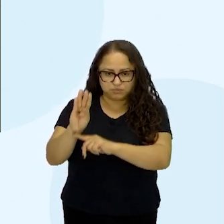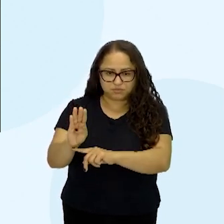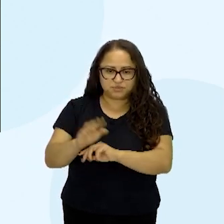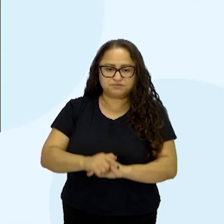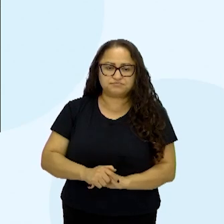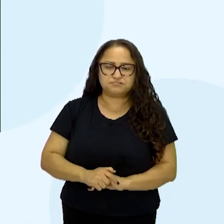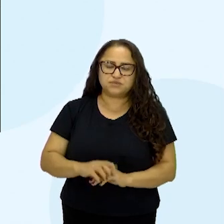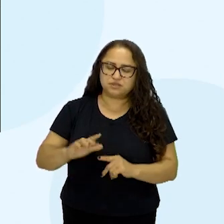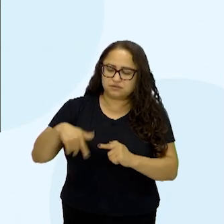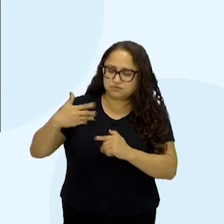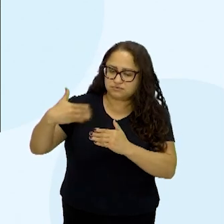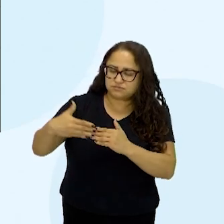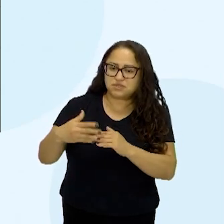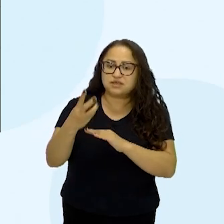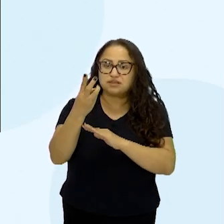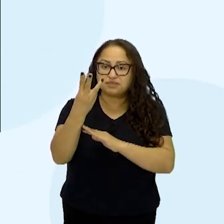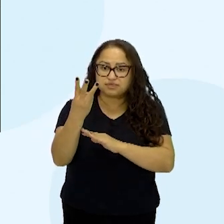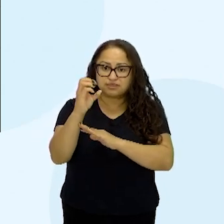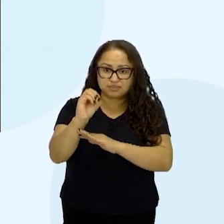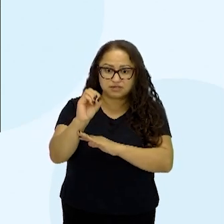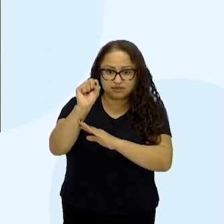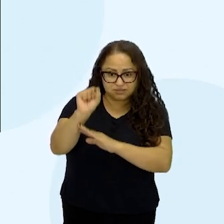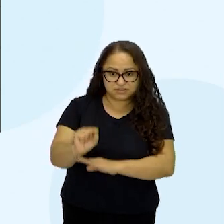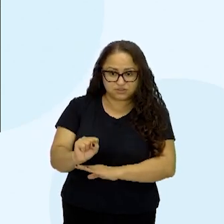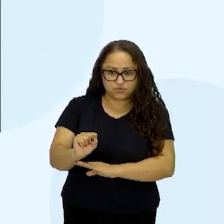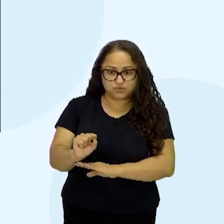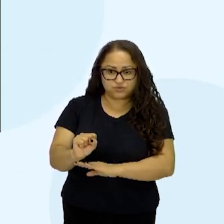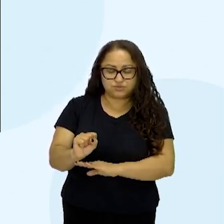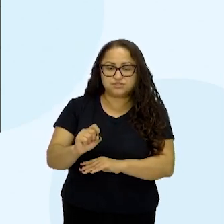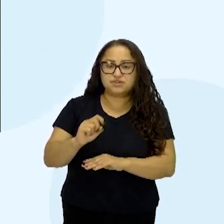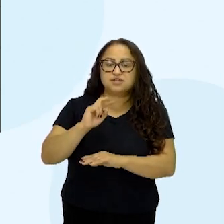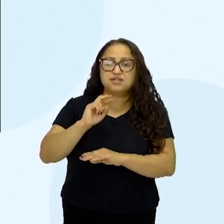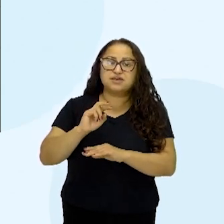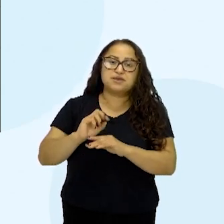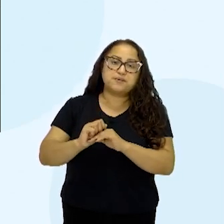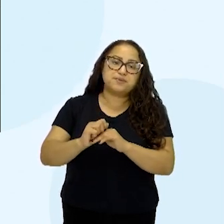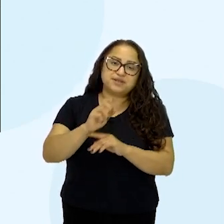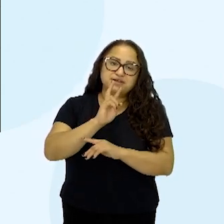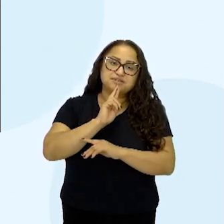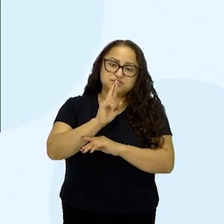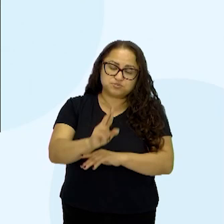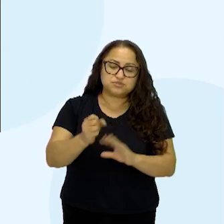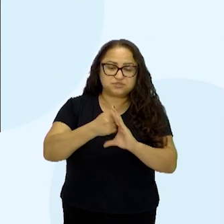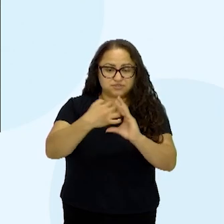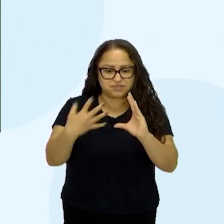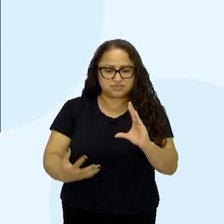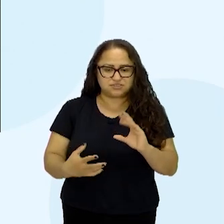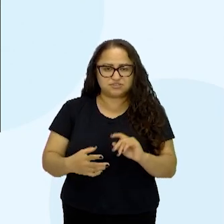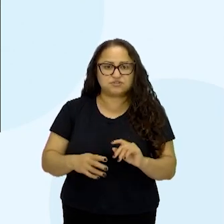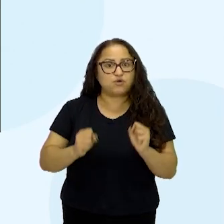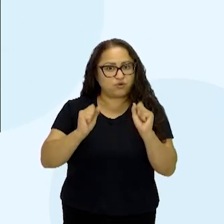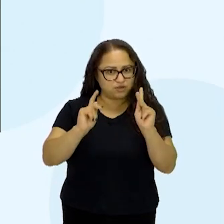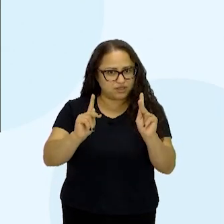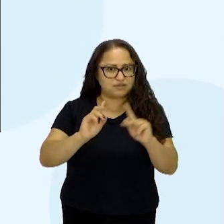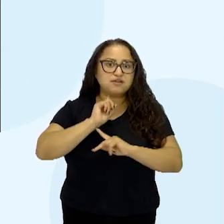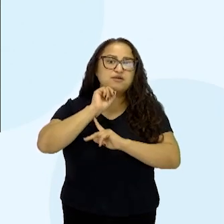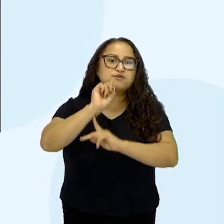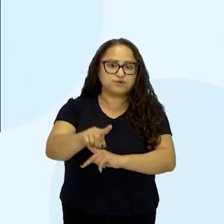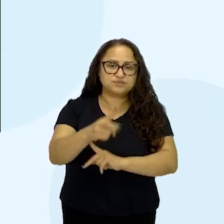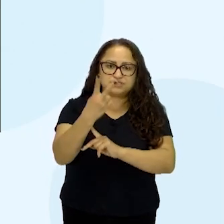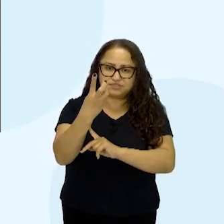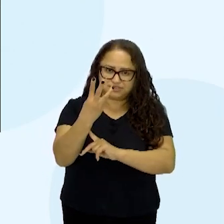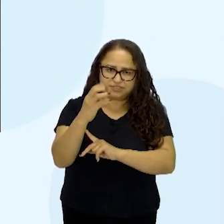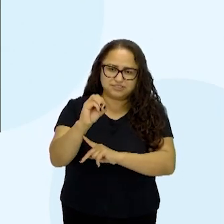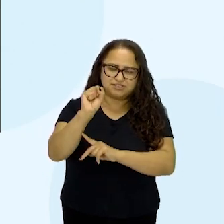chat. Tudo bem? 30 segundinhos para a gente responder aí sobre essas 5 características. Right? There we go, 30